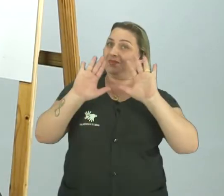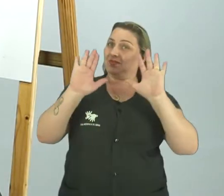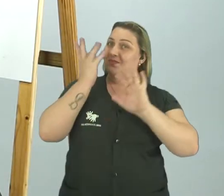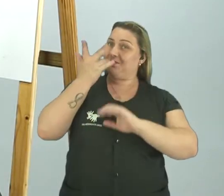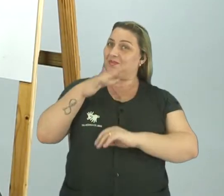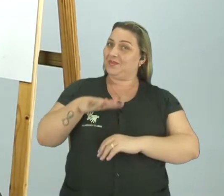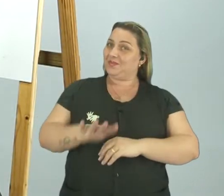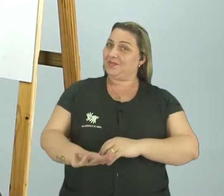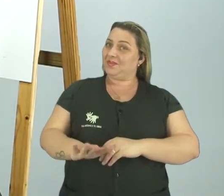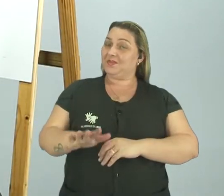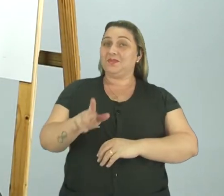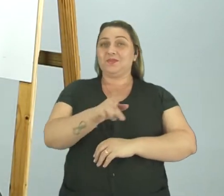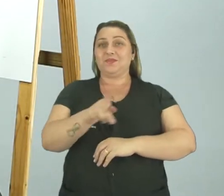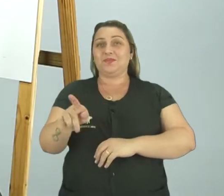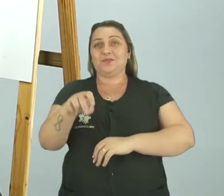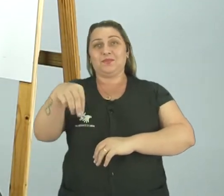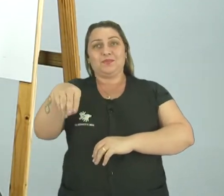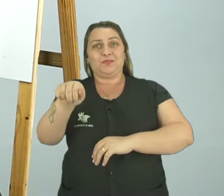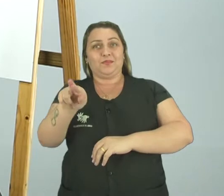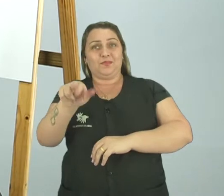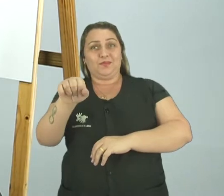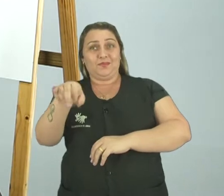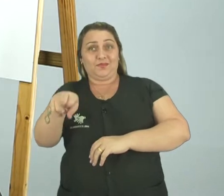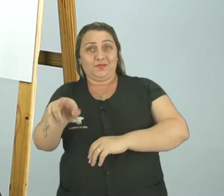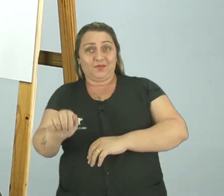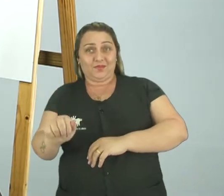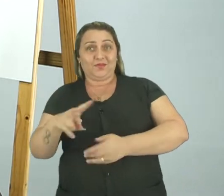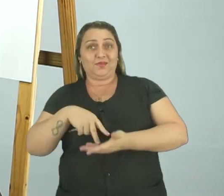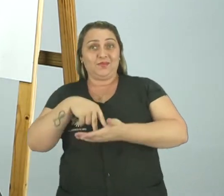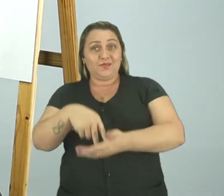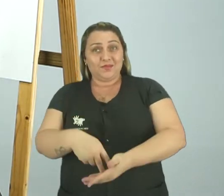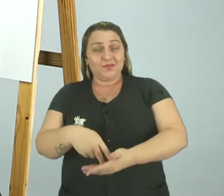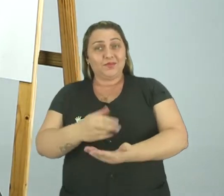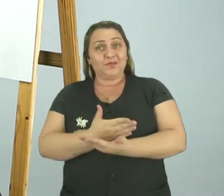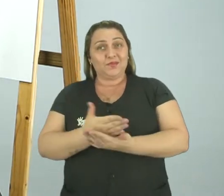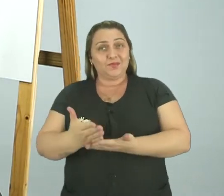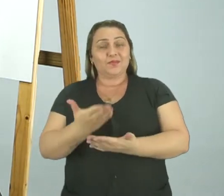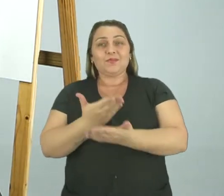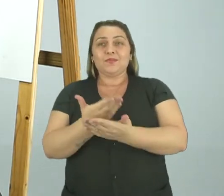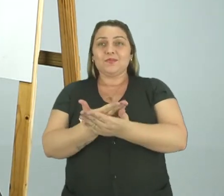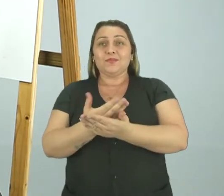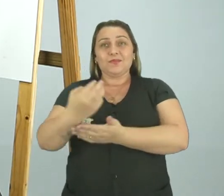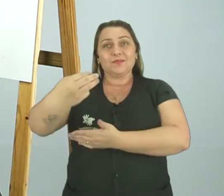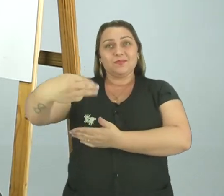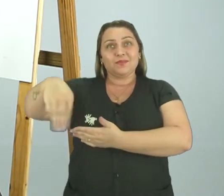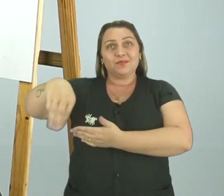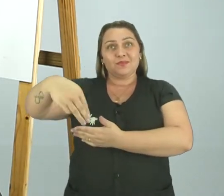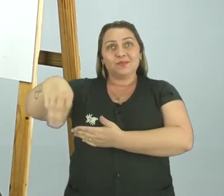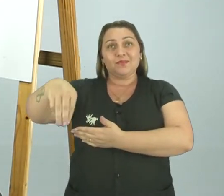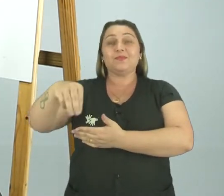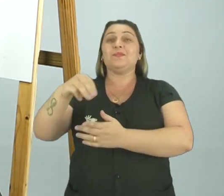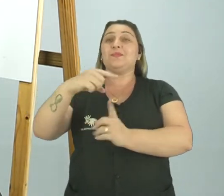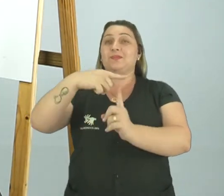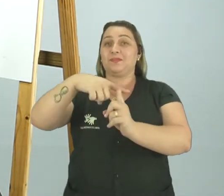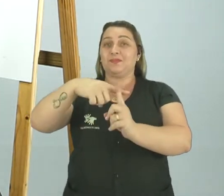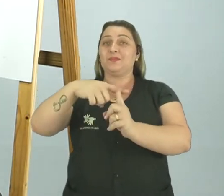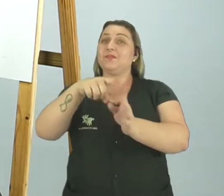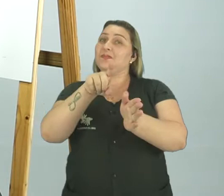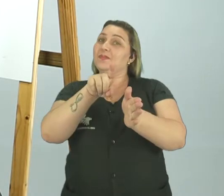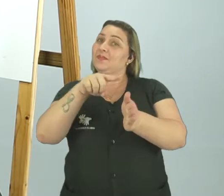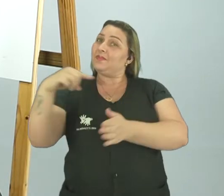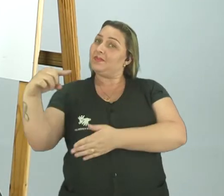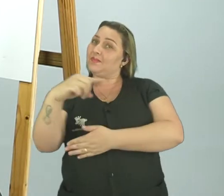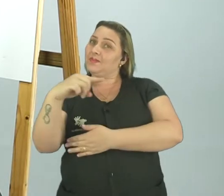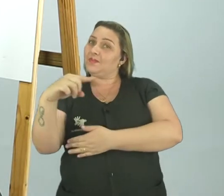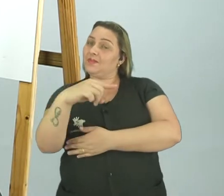Olá, crianças! Eu sou a professora Marina. Estamos aqui para nós iniciarmos uma aula sobre adição e